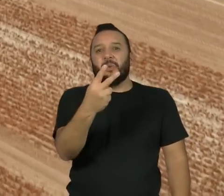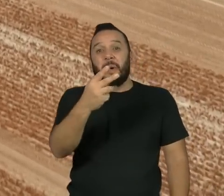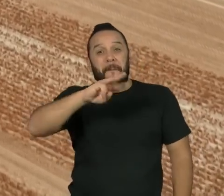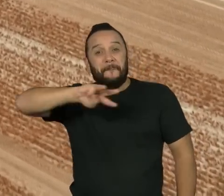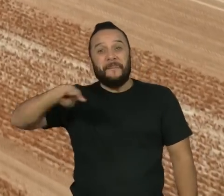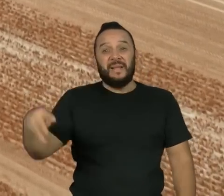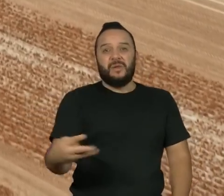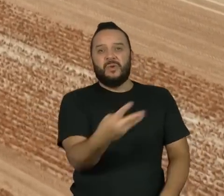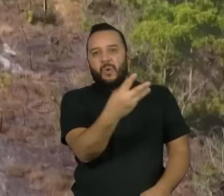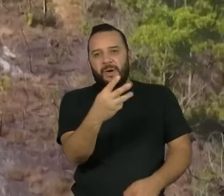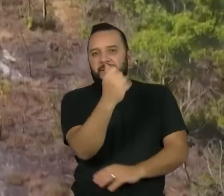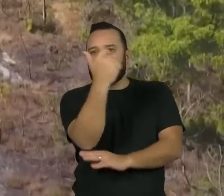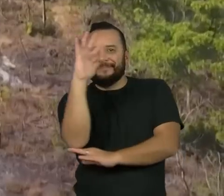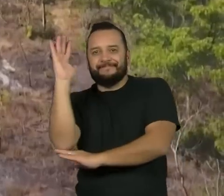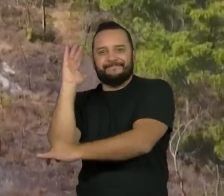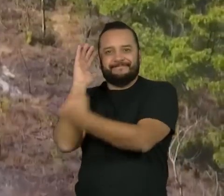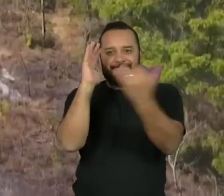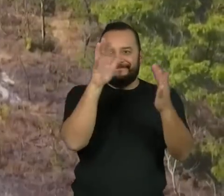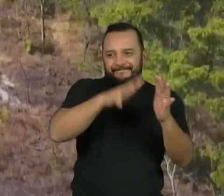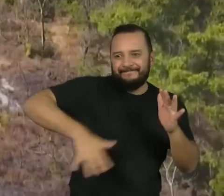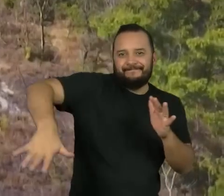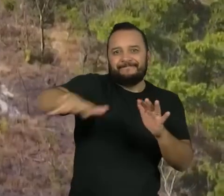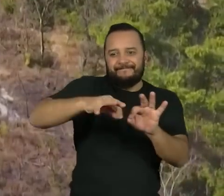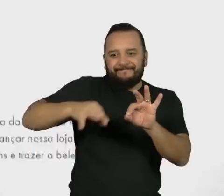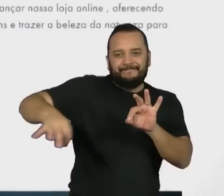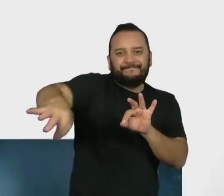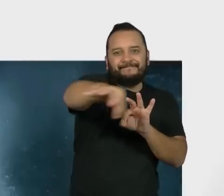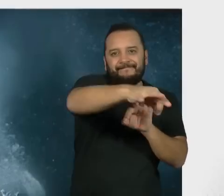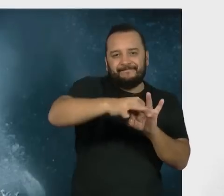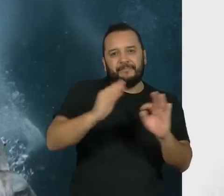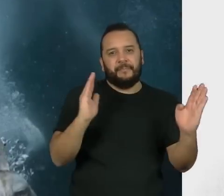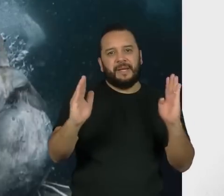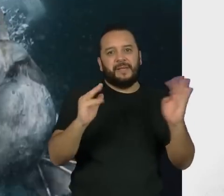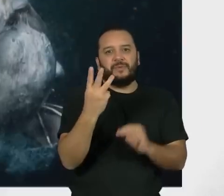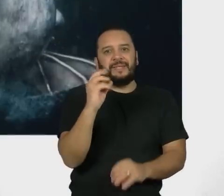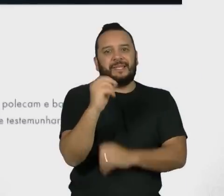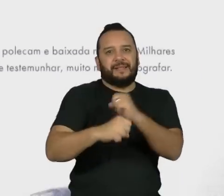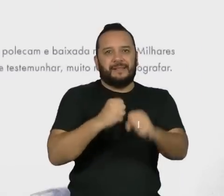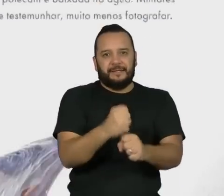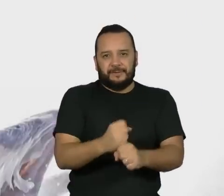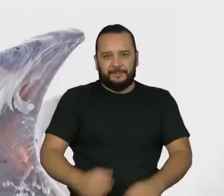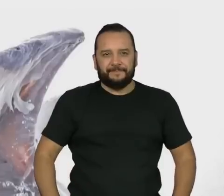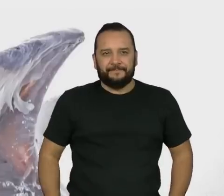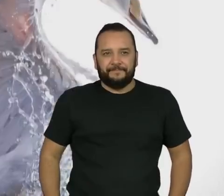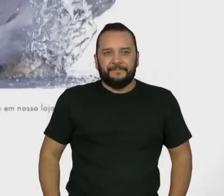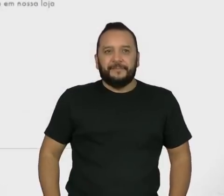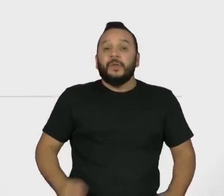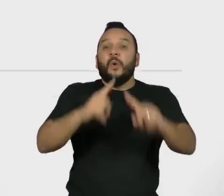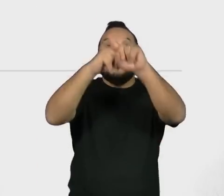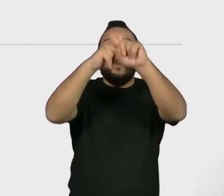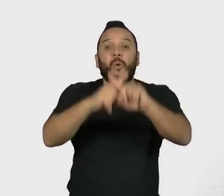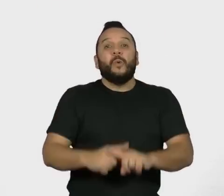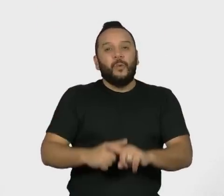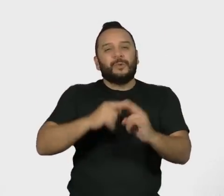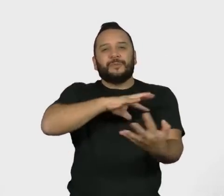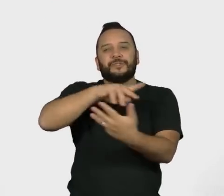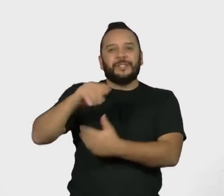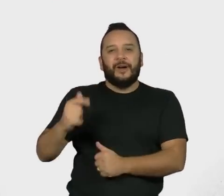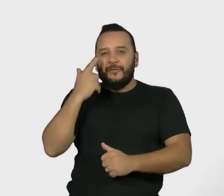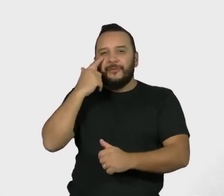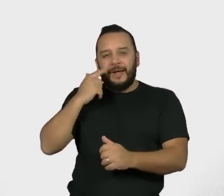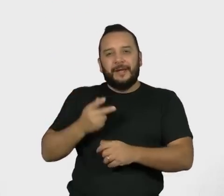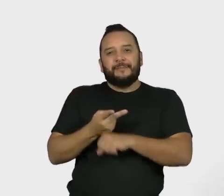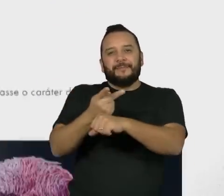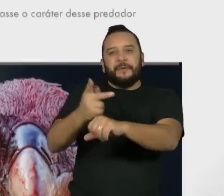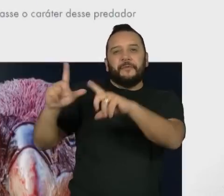de vegetação nativa em 30 anos. O concurso internacional divulga os ganhadores do Prêmio de